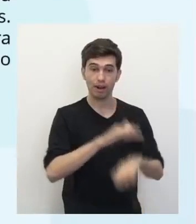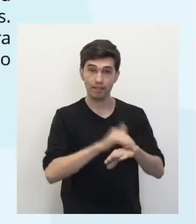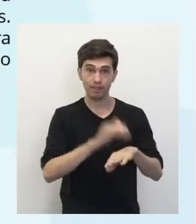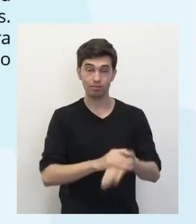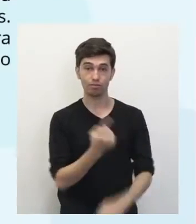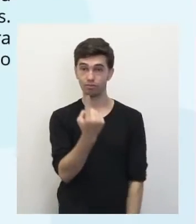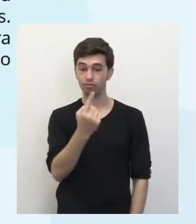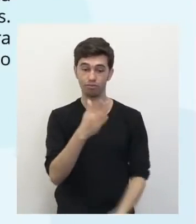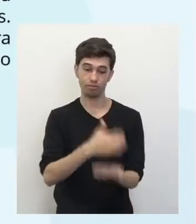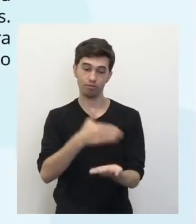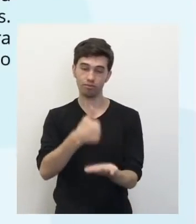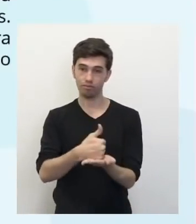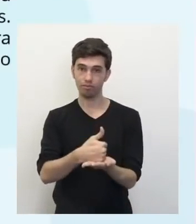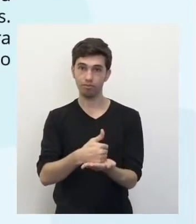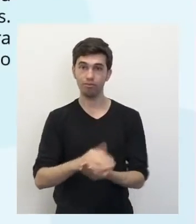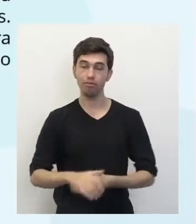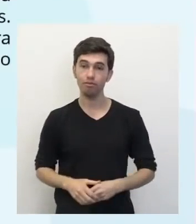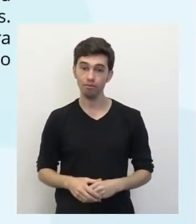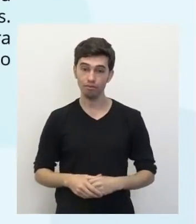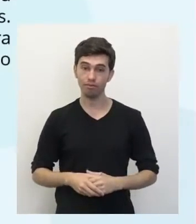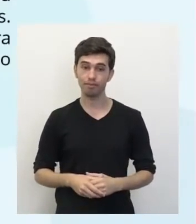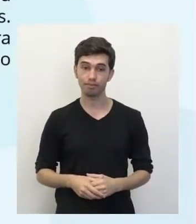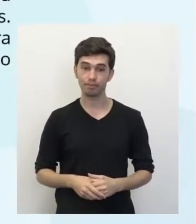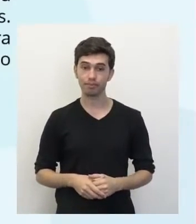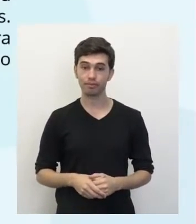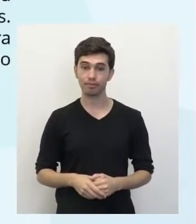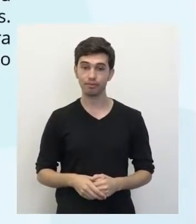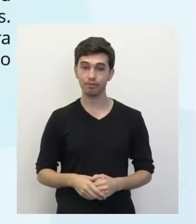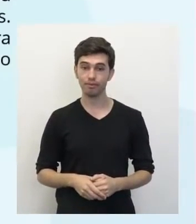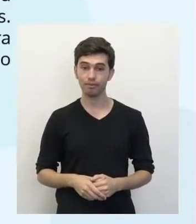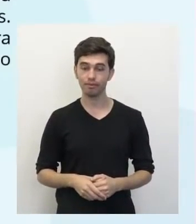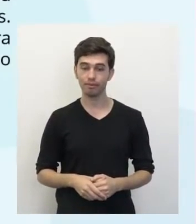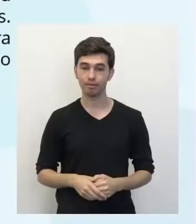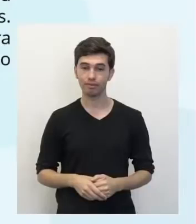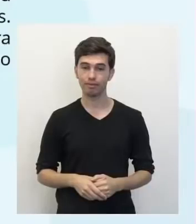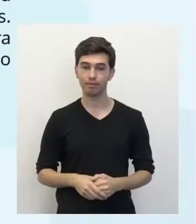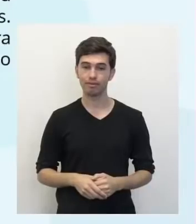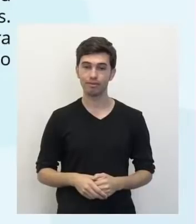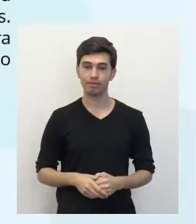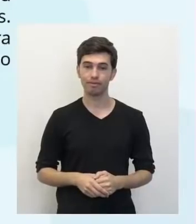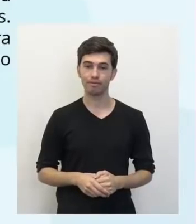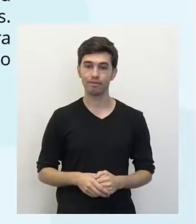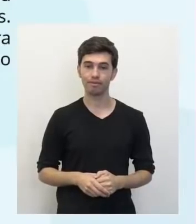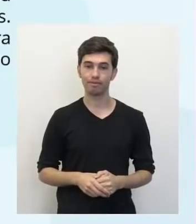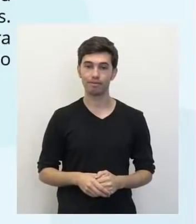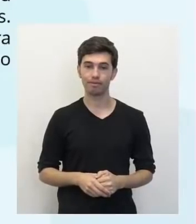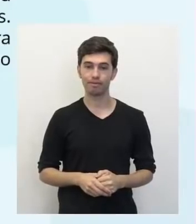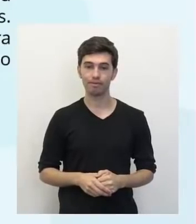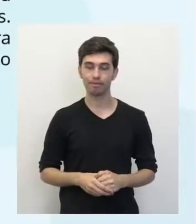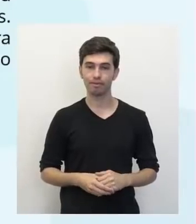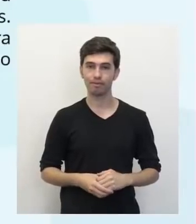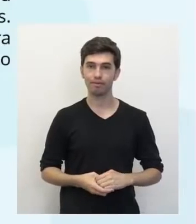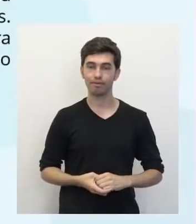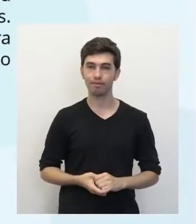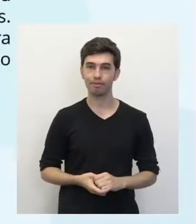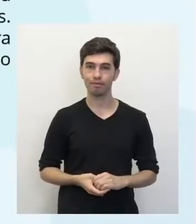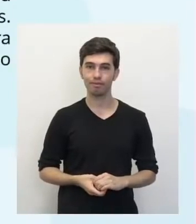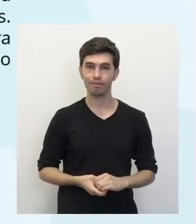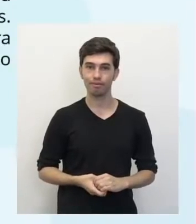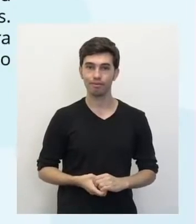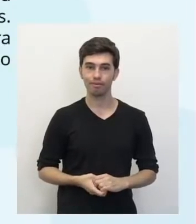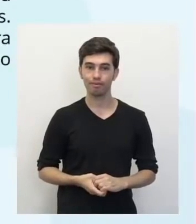Muito bom dia a todos que nos acompanham aqui pelo Centro de Mídias da Educação de São Paulo. Eu sou o professor Osmar. Vou conduzir mais uma aula de matemática aqui para o 8º ano do ensino